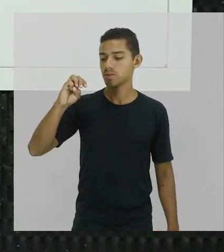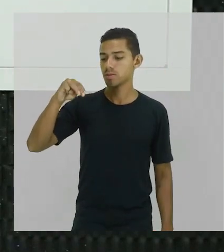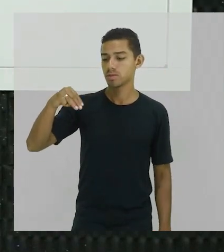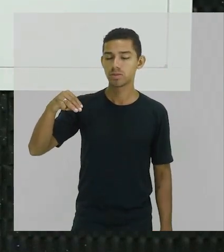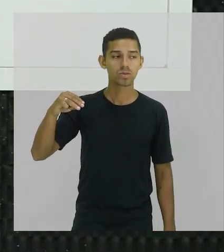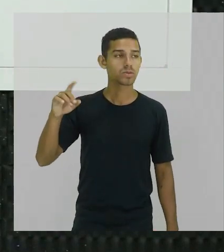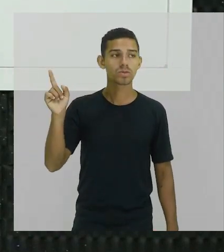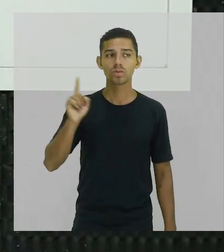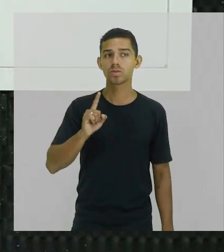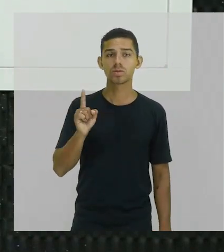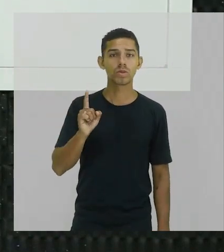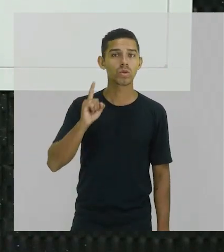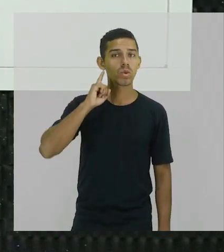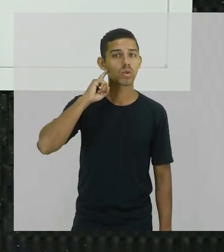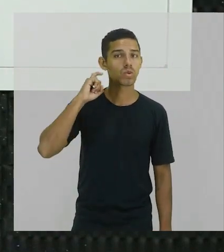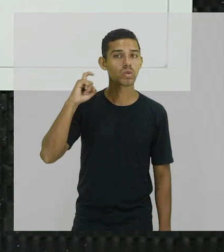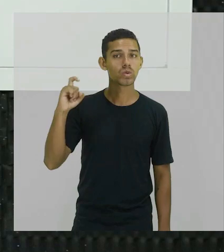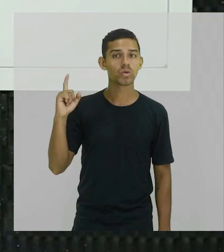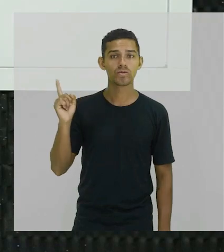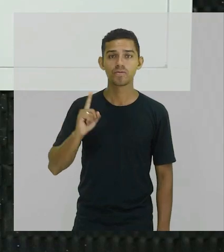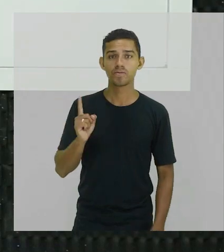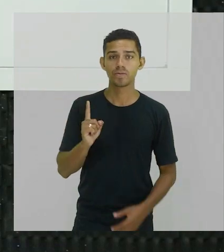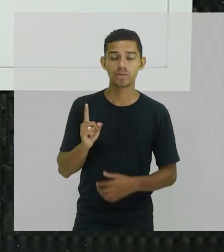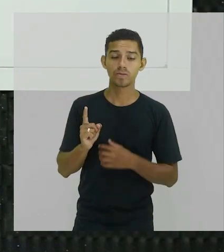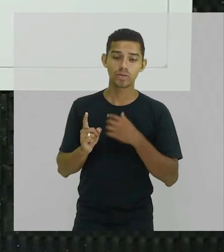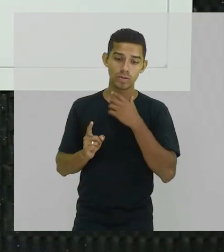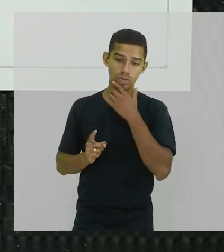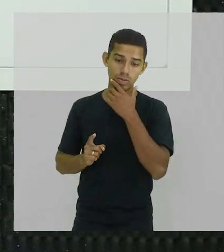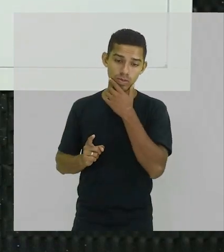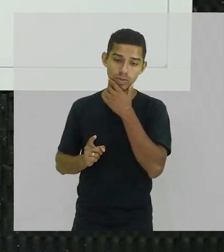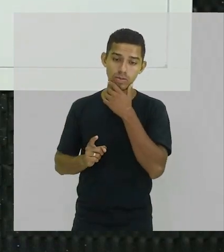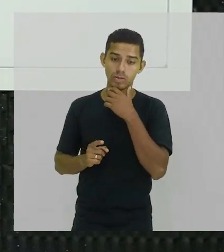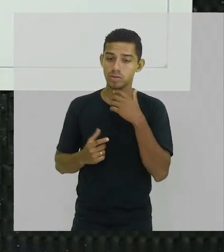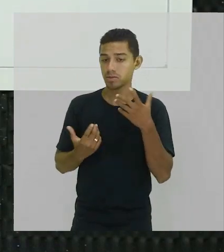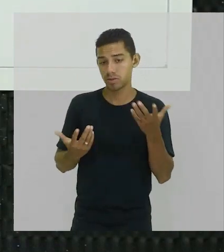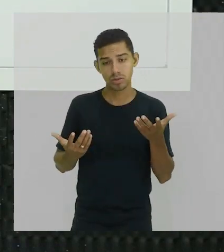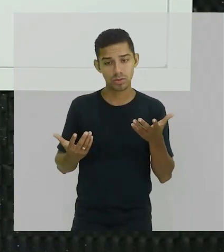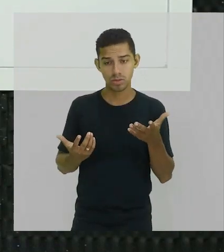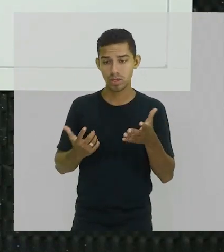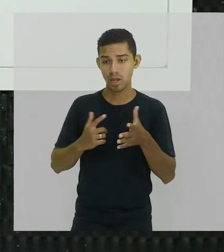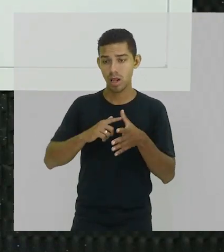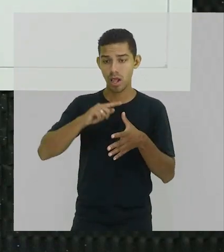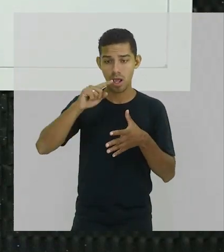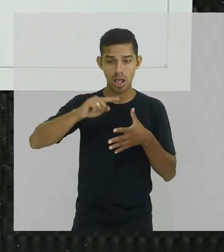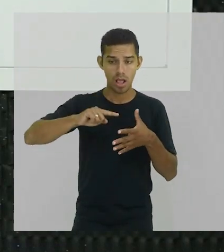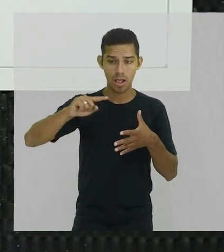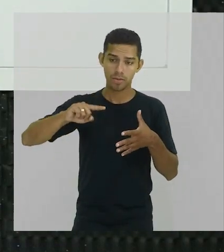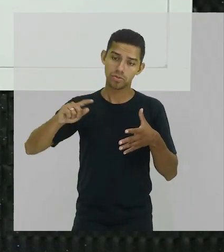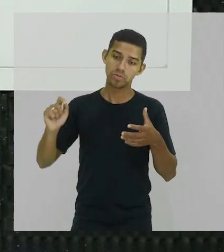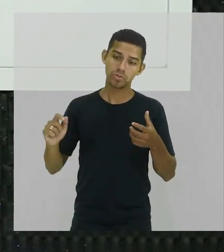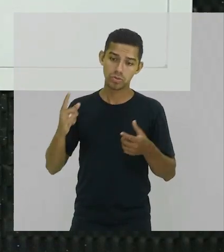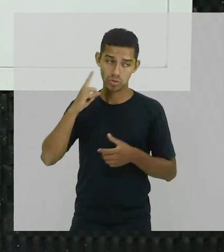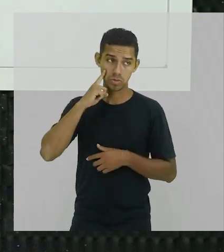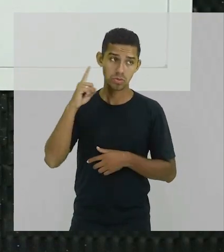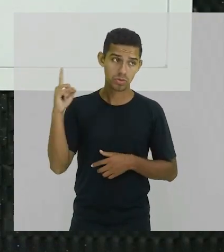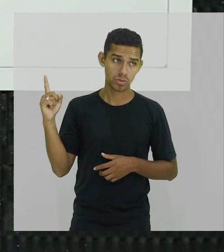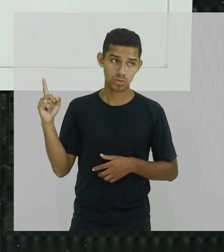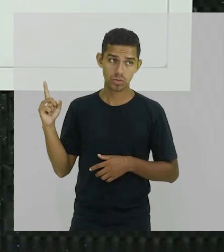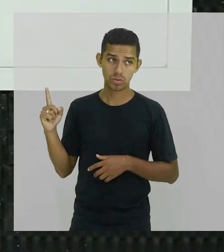Não acontece com o som. Então, a onda, por ela ser uma onda aqui